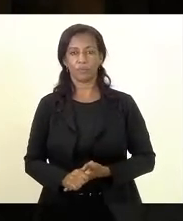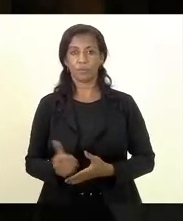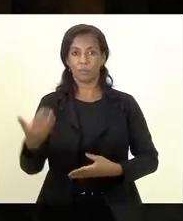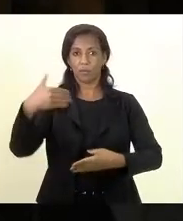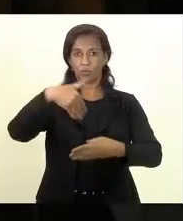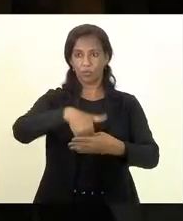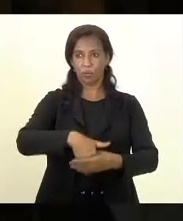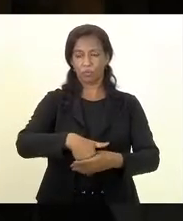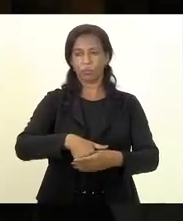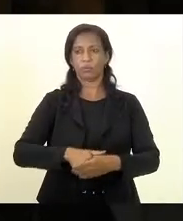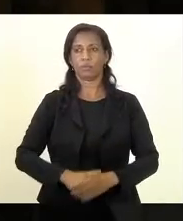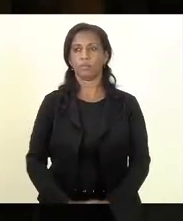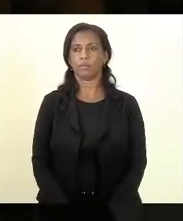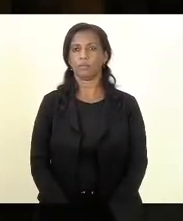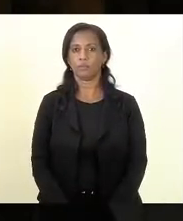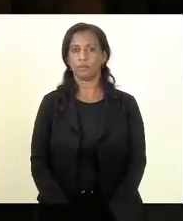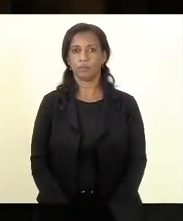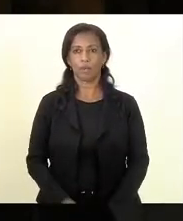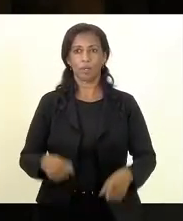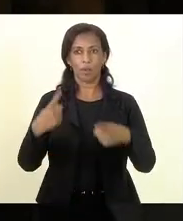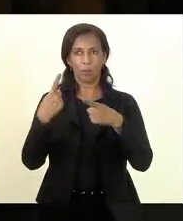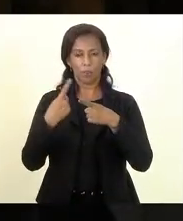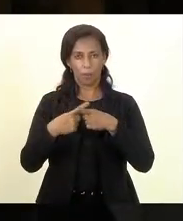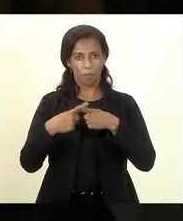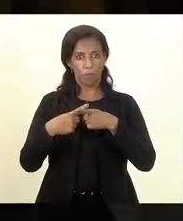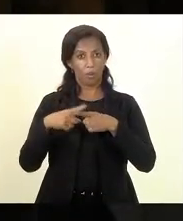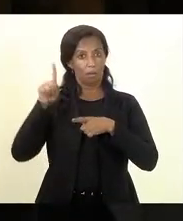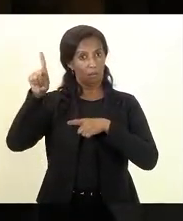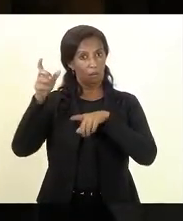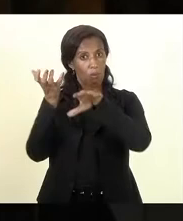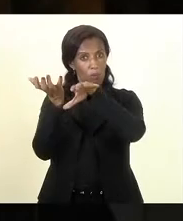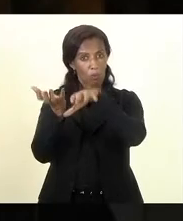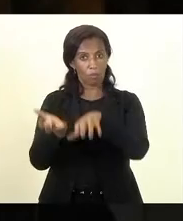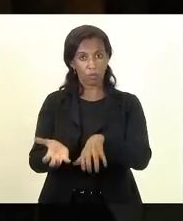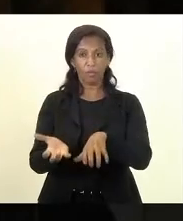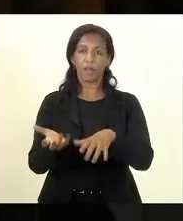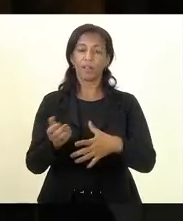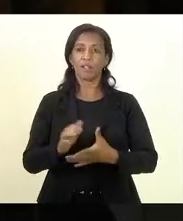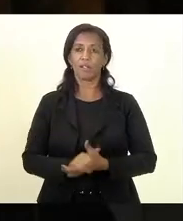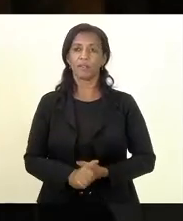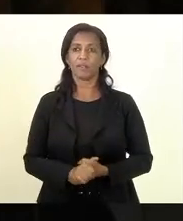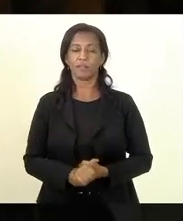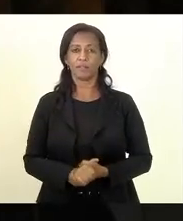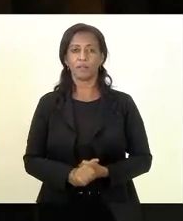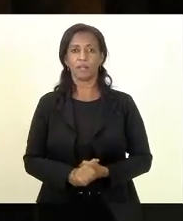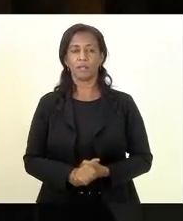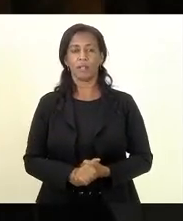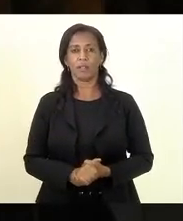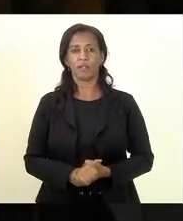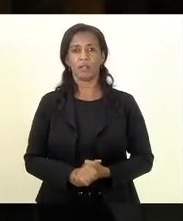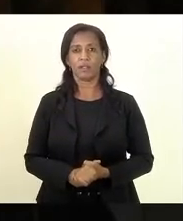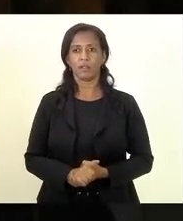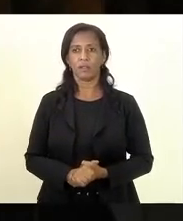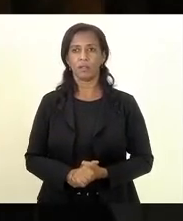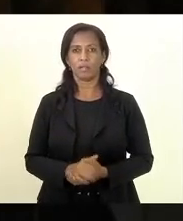urnas. Porque aquele Congresso Nacional, principalmente a Câmara